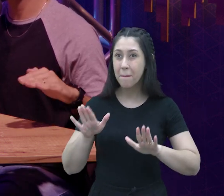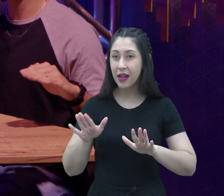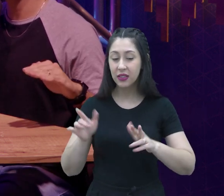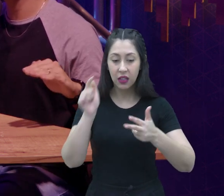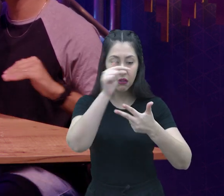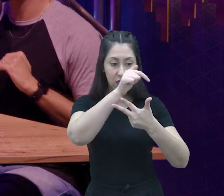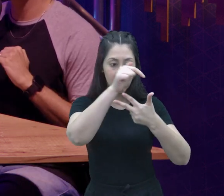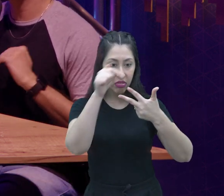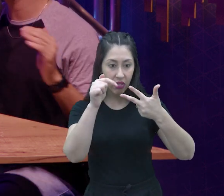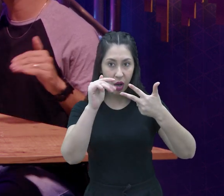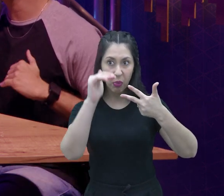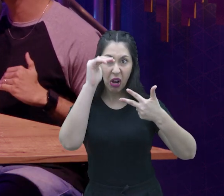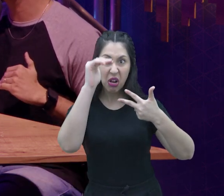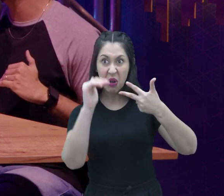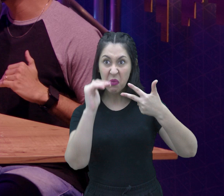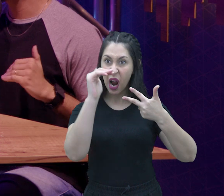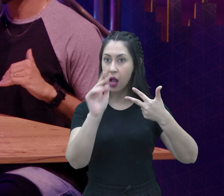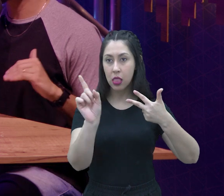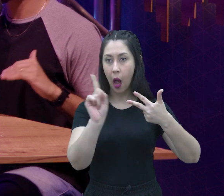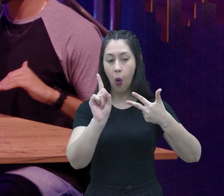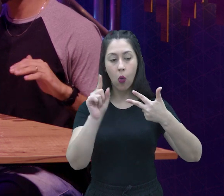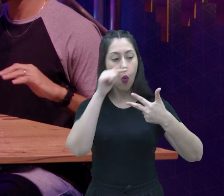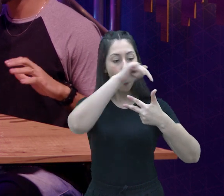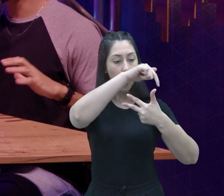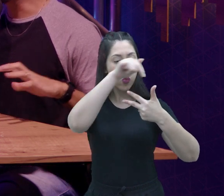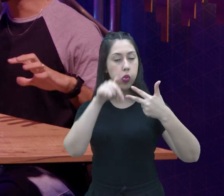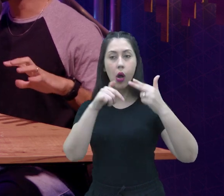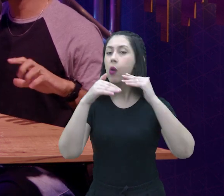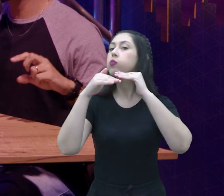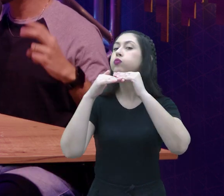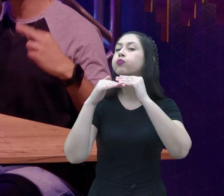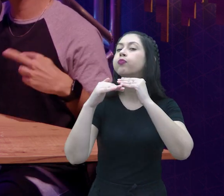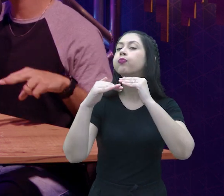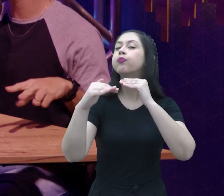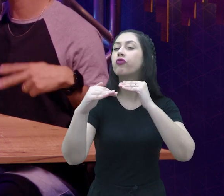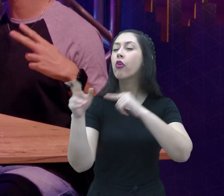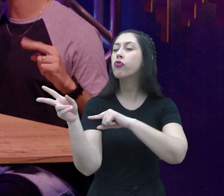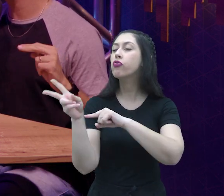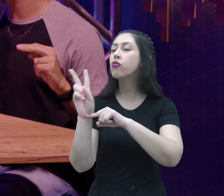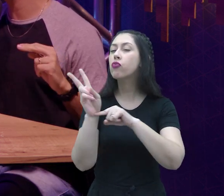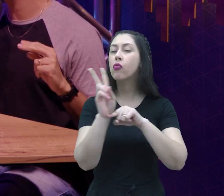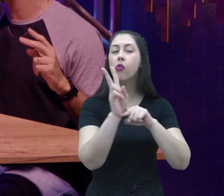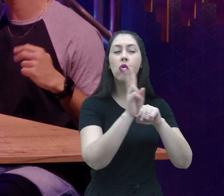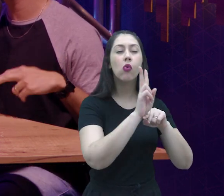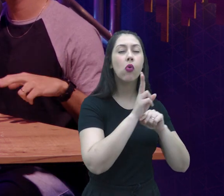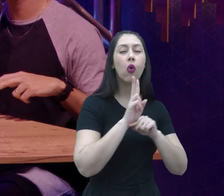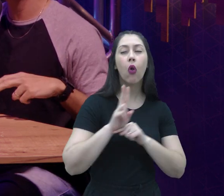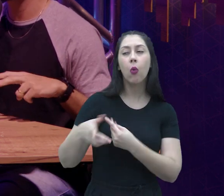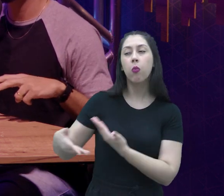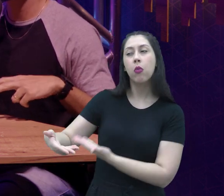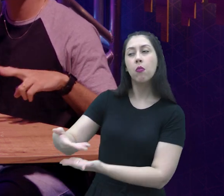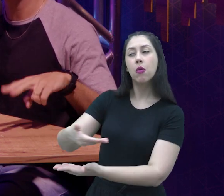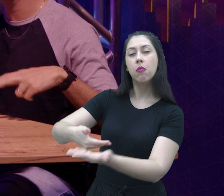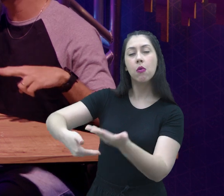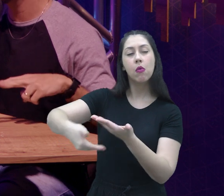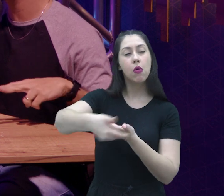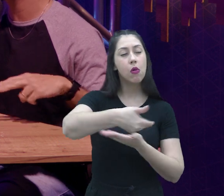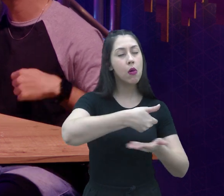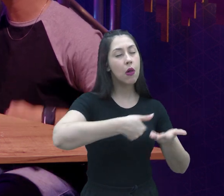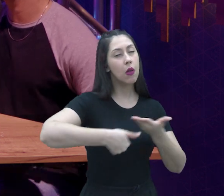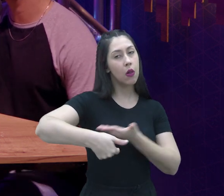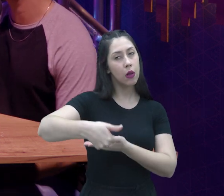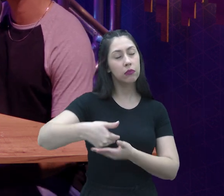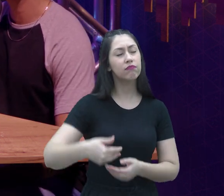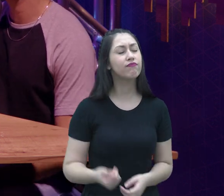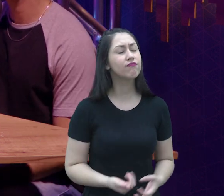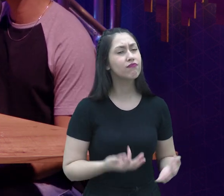nenhum deles manda um no outro. Então, todos, fica de olho no que o outro está fazendo e contribui para o